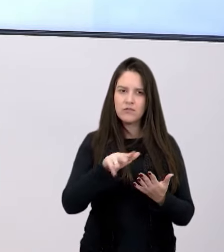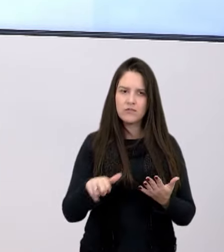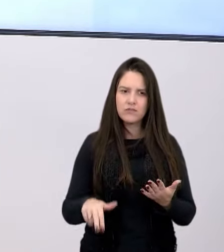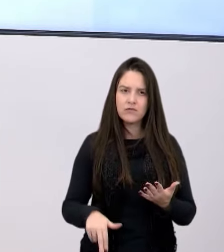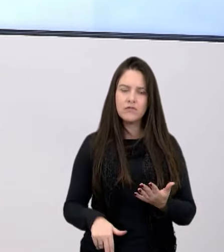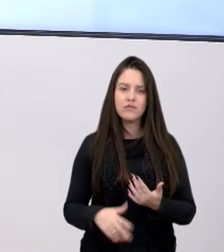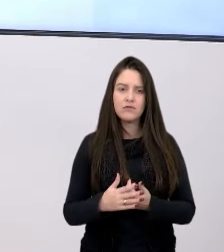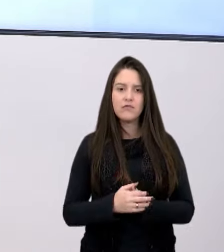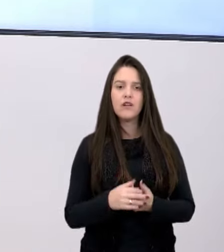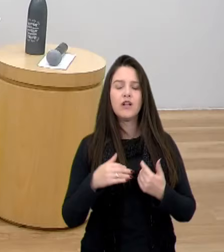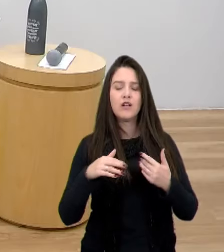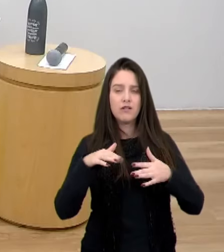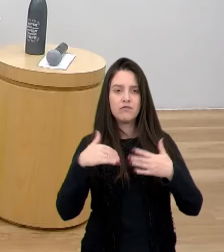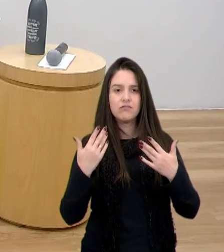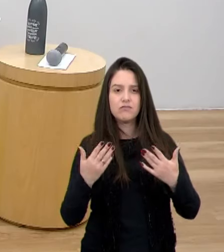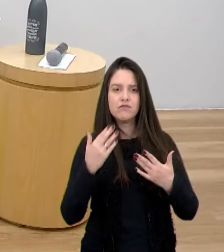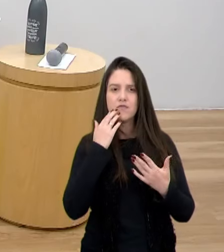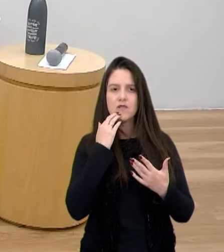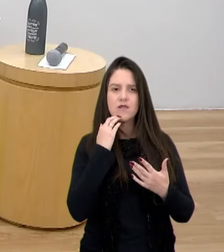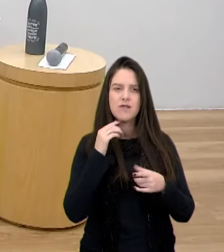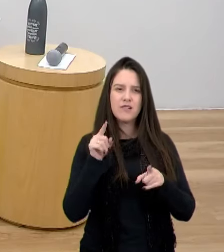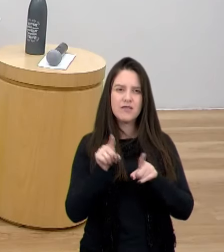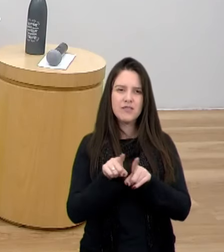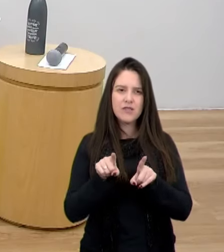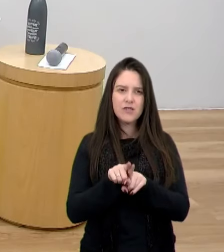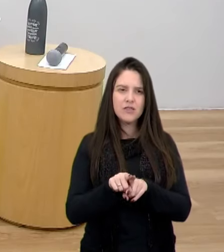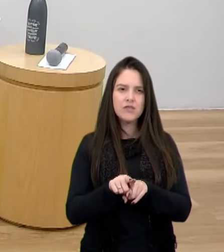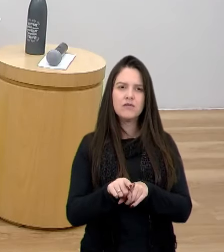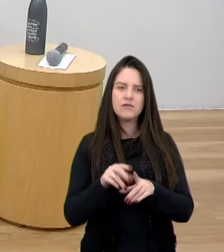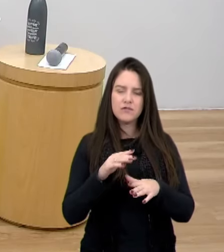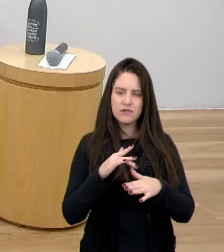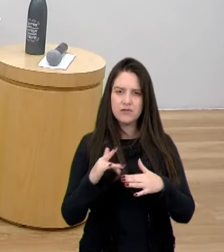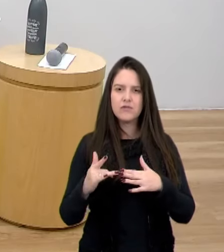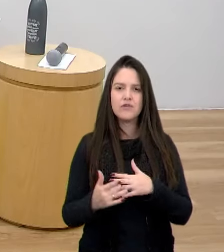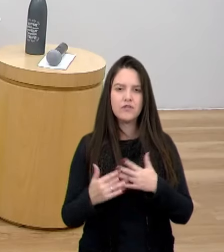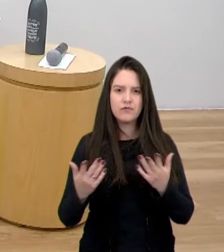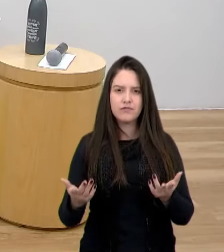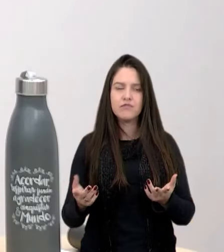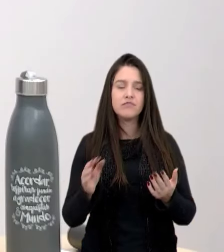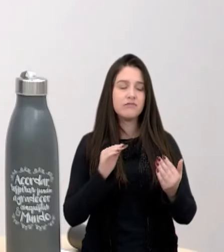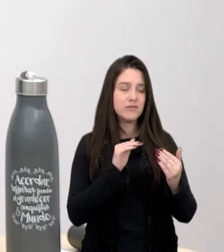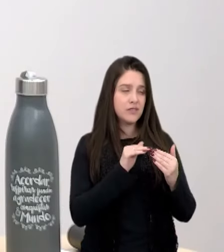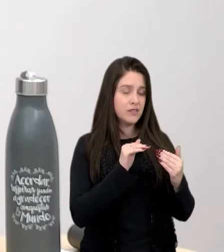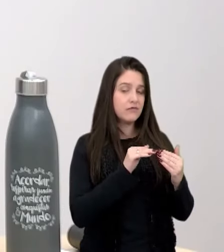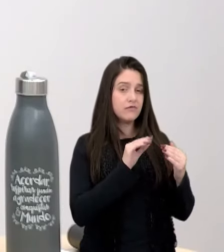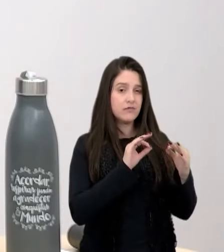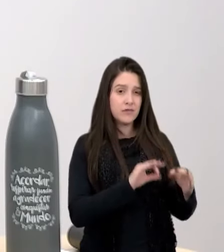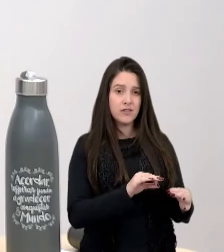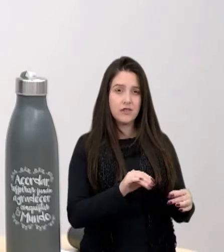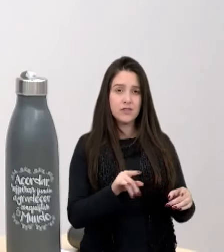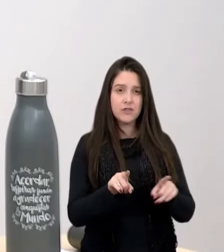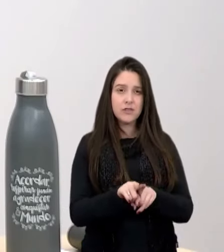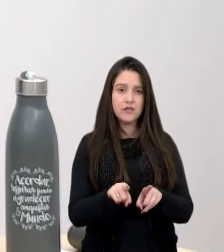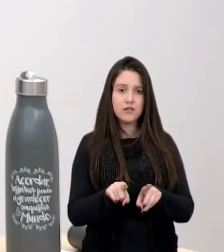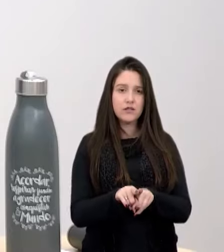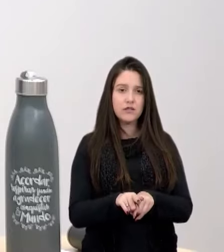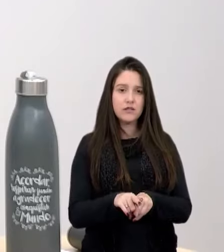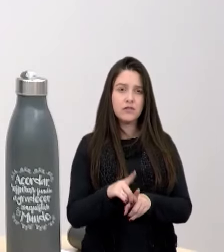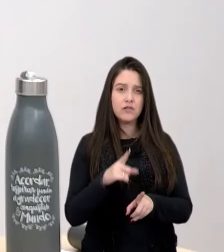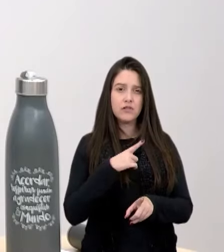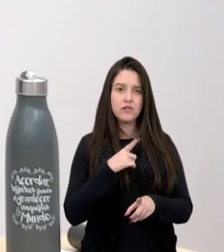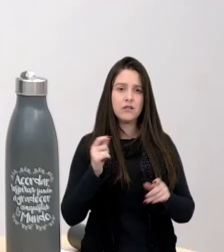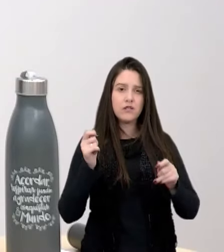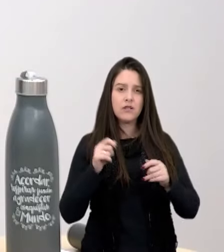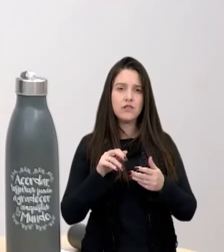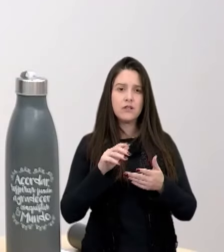cardiovasculares. E aí, né, a gente tem outras doenças associadas com isso, né? Exatamente. Pode, inclusive, prejudicar